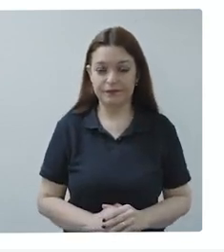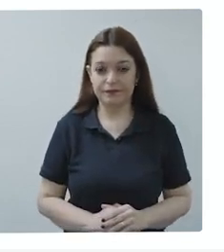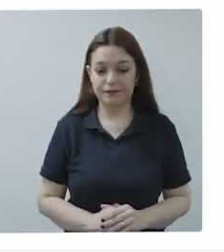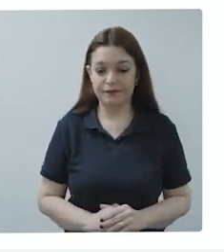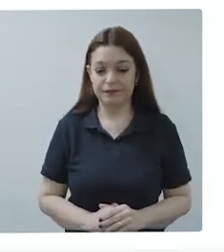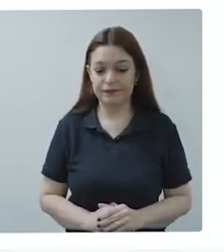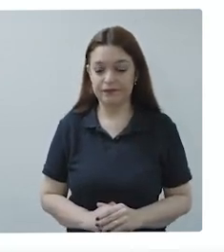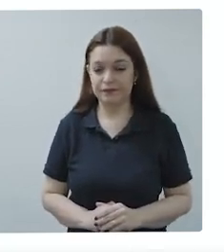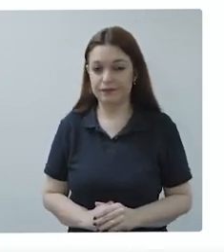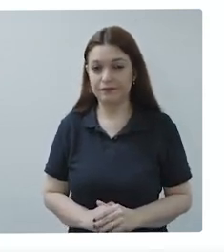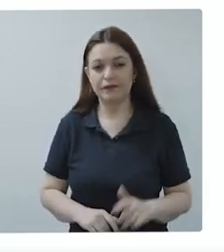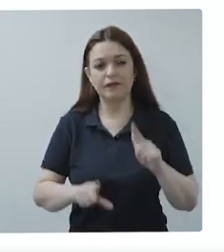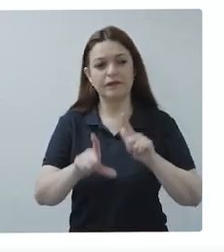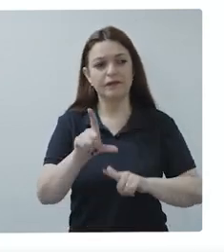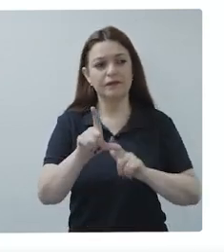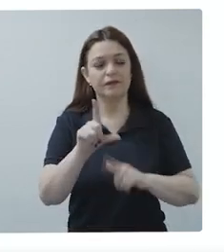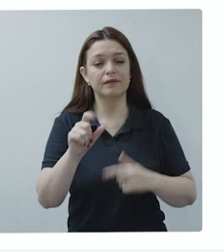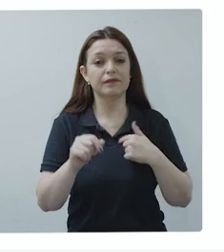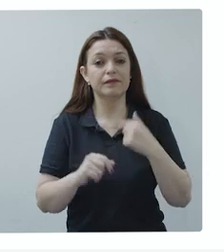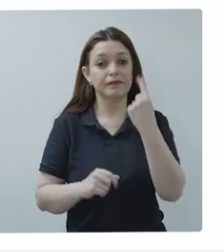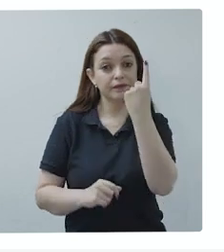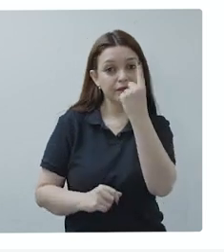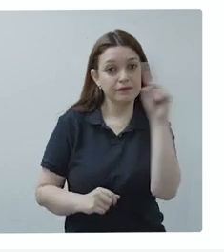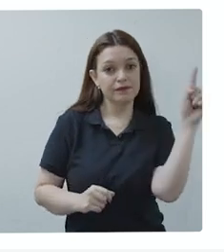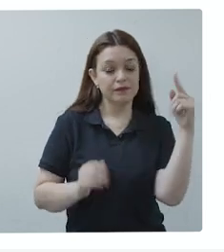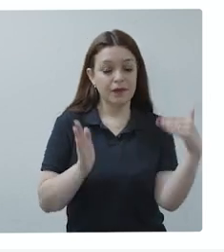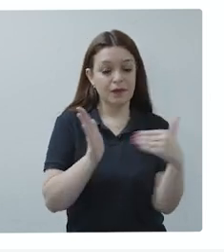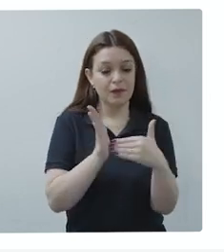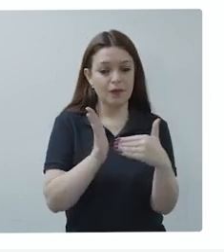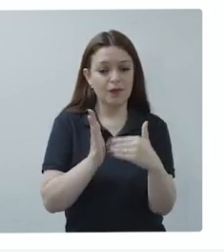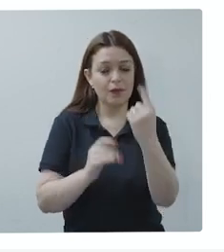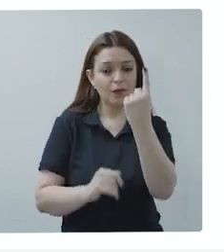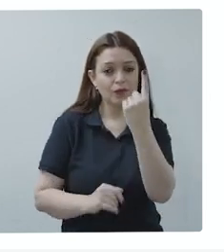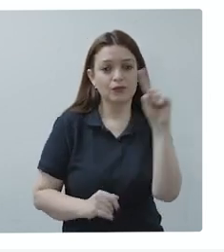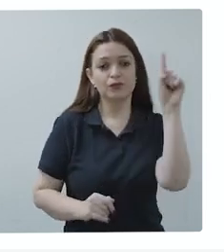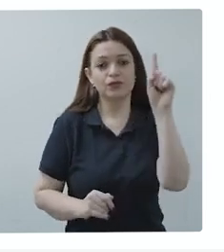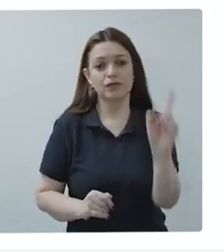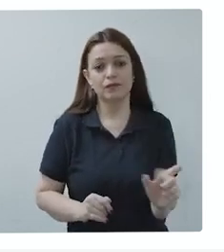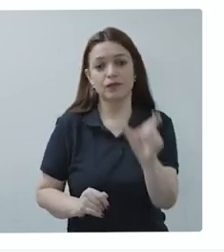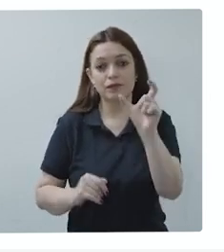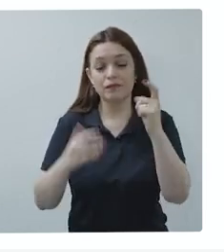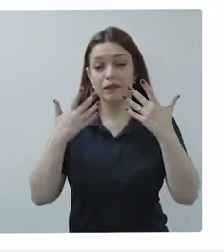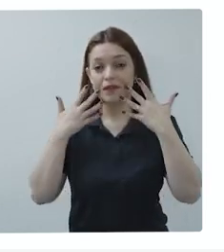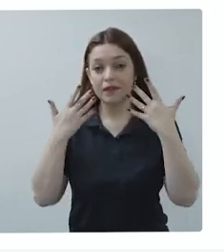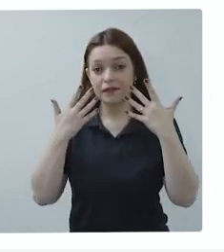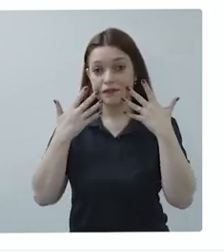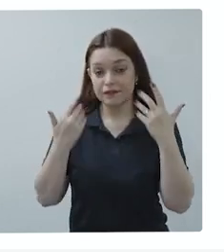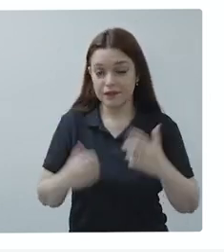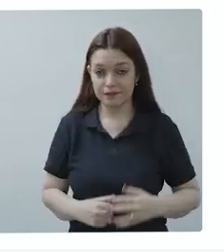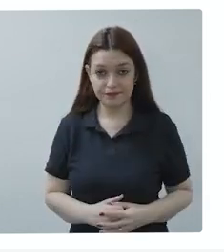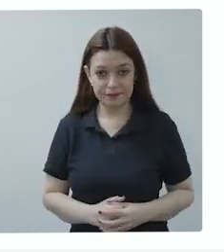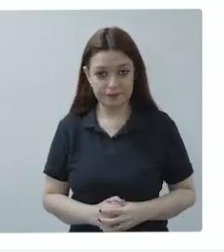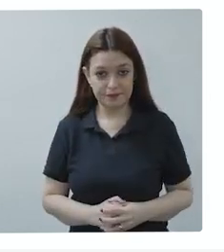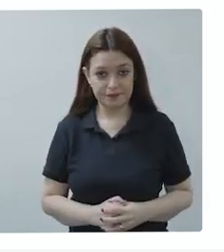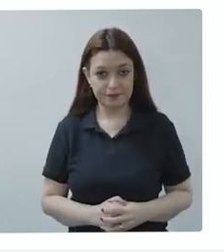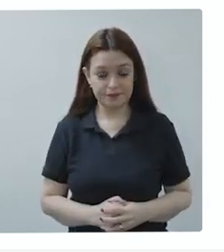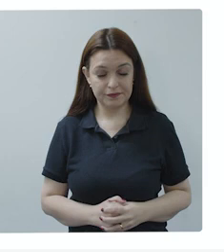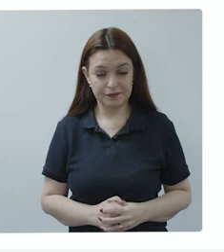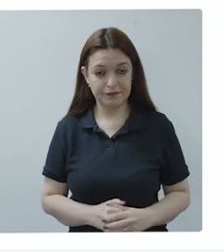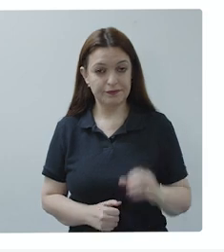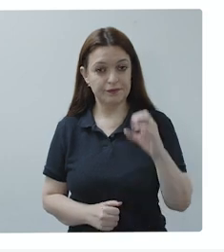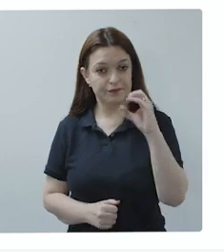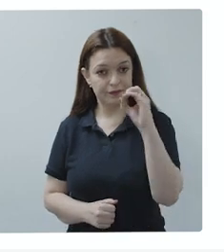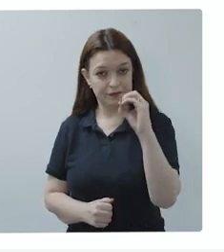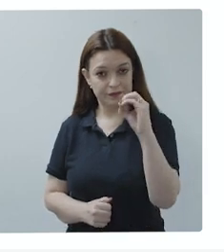E a letra final, a última letra da palavra gato? É a letra O.